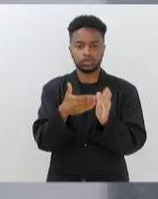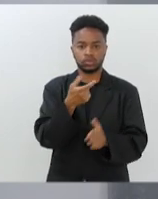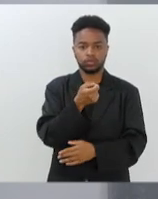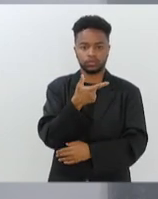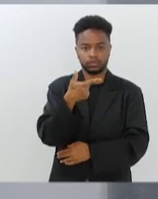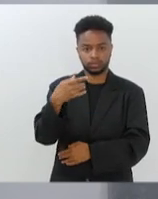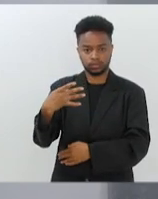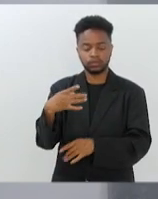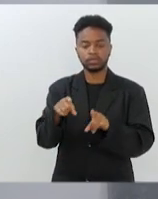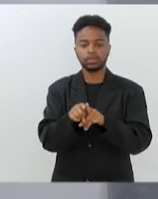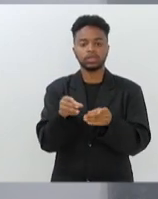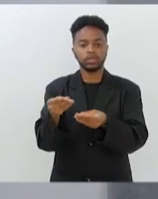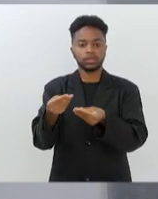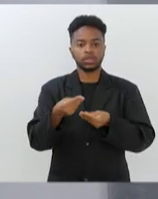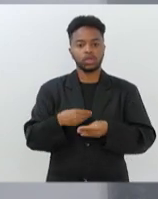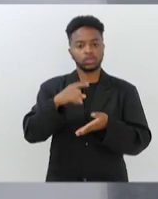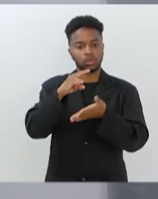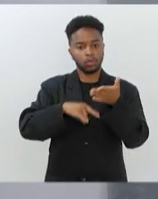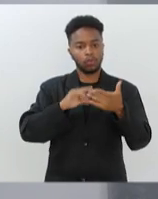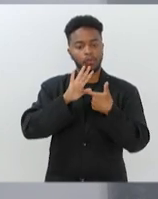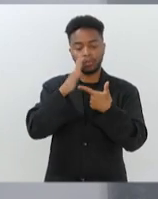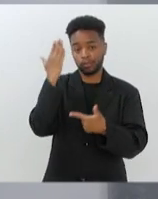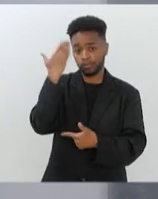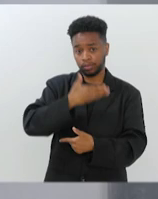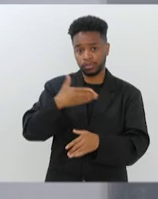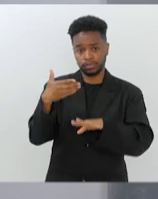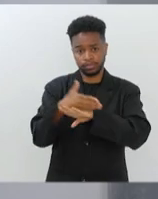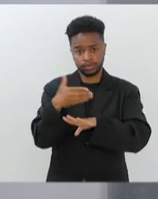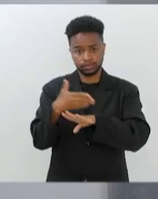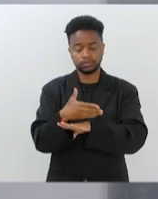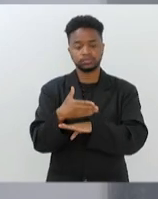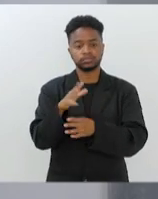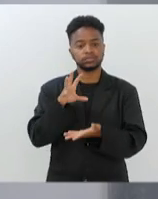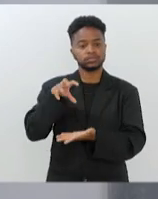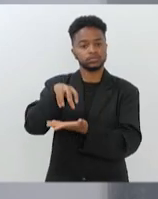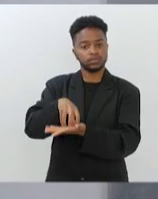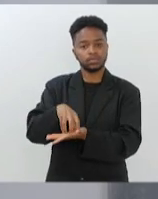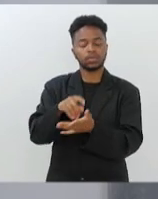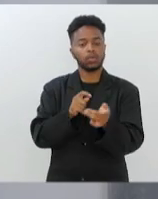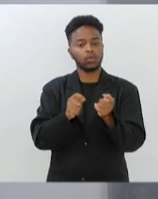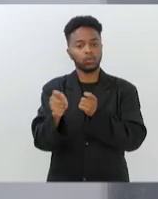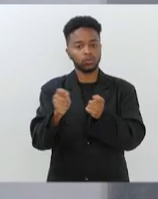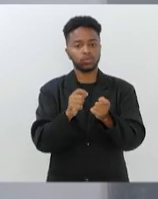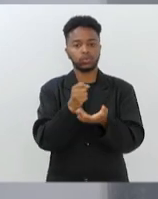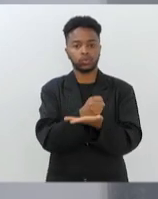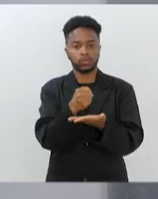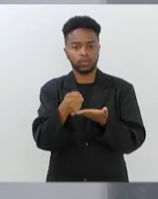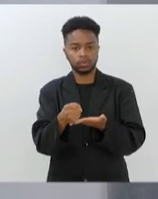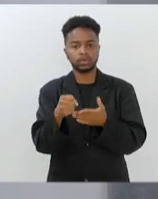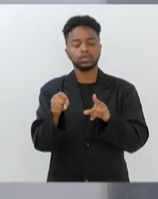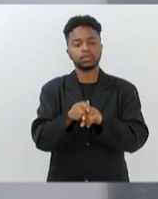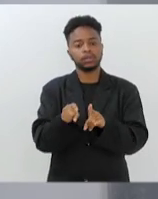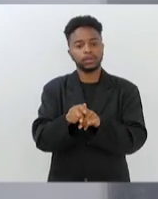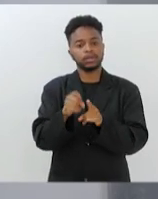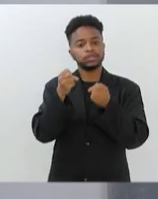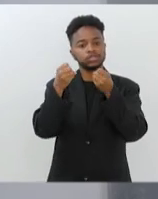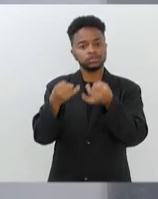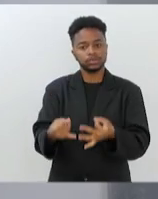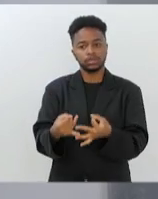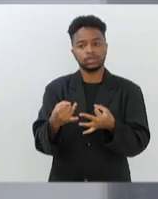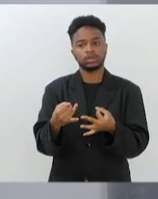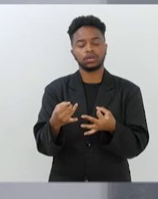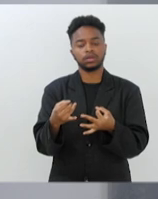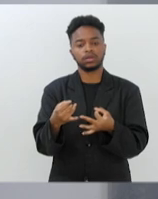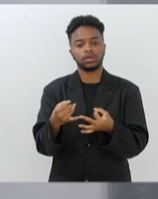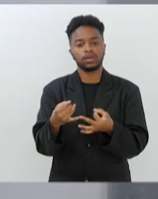encaminhar documento que comprove a participação do setor de compli no controle prévio desses contratos além da justificativa do ordenador